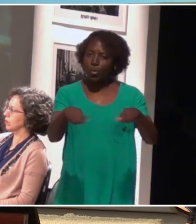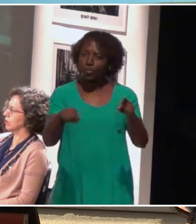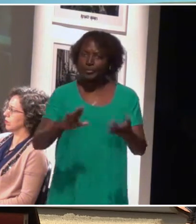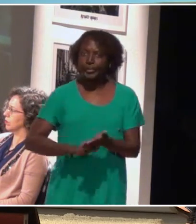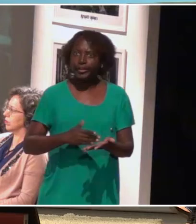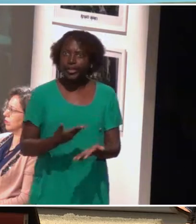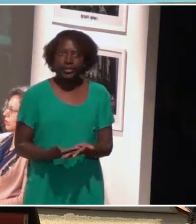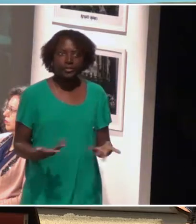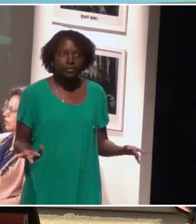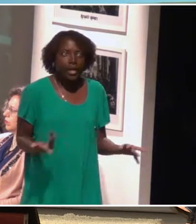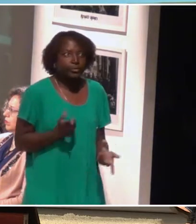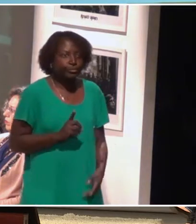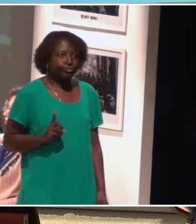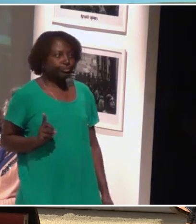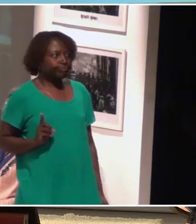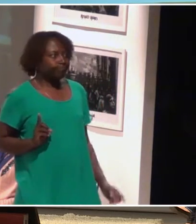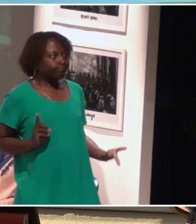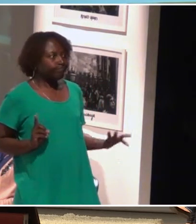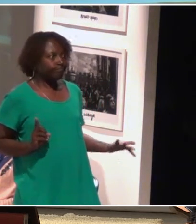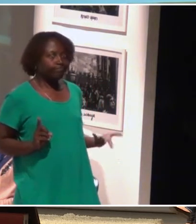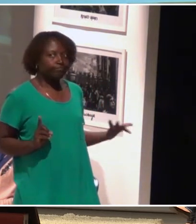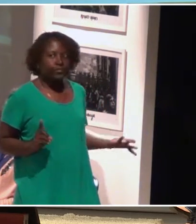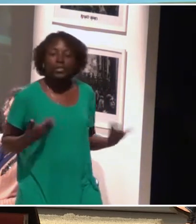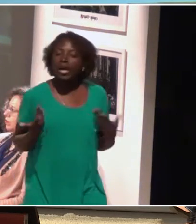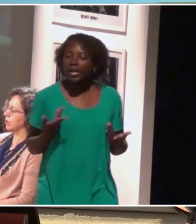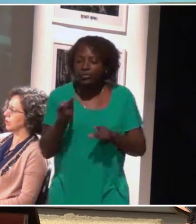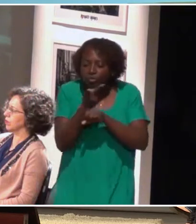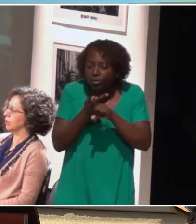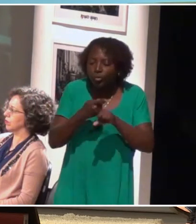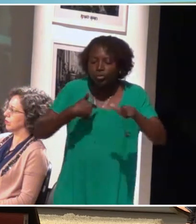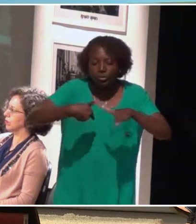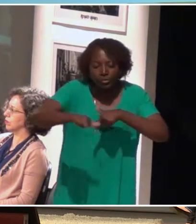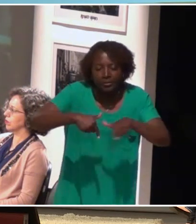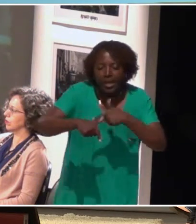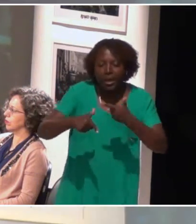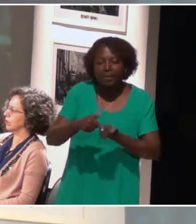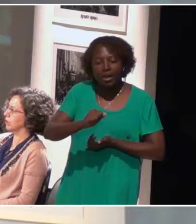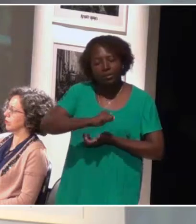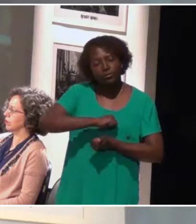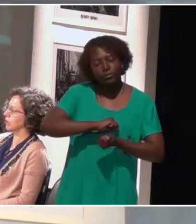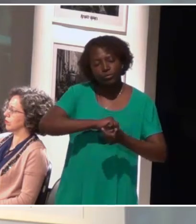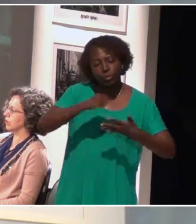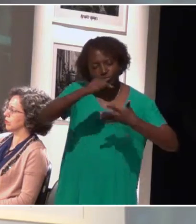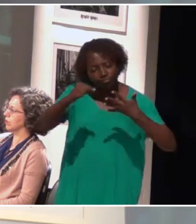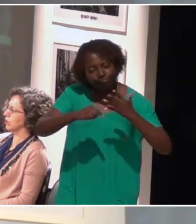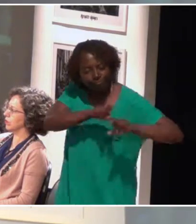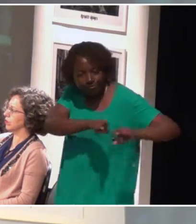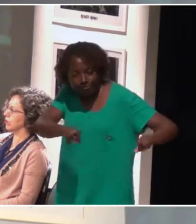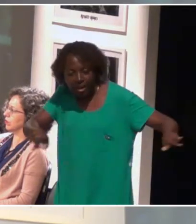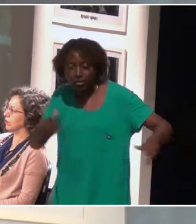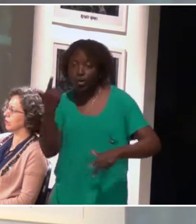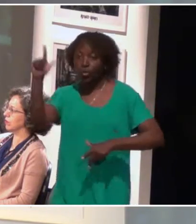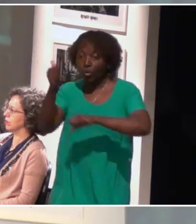intérprete fica tímido, fica meio que... E a gente busca fazer um trabalho bem variado com entradas de outros profissionais.